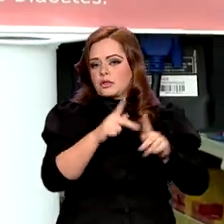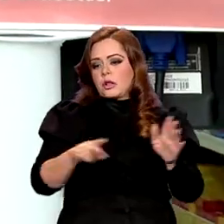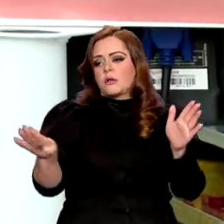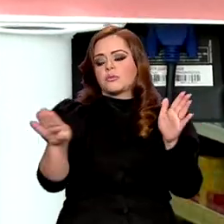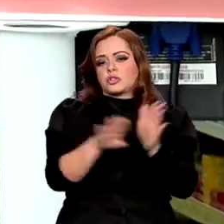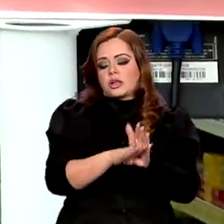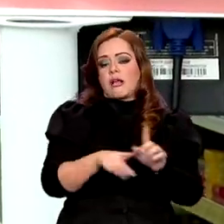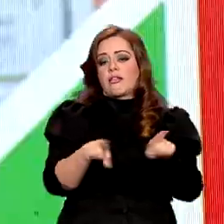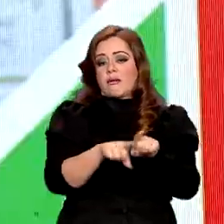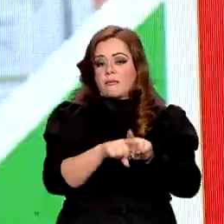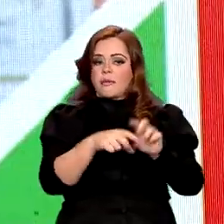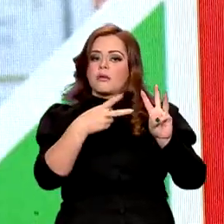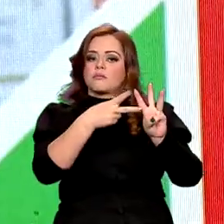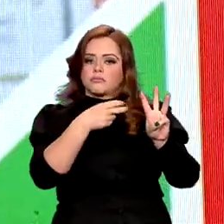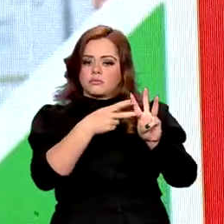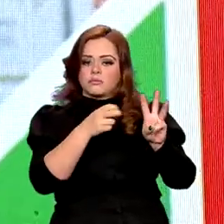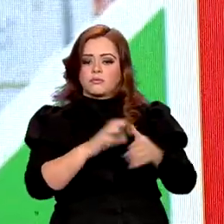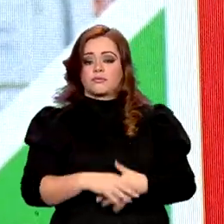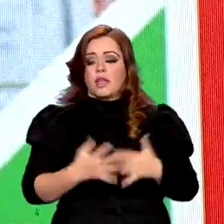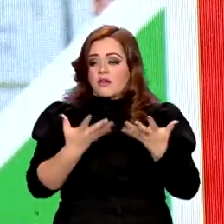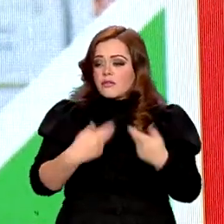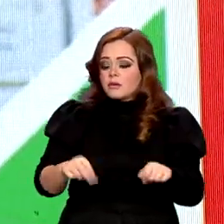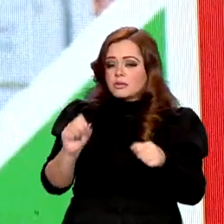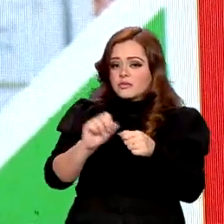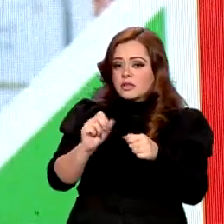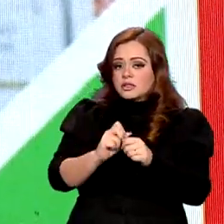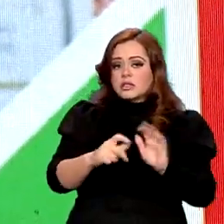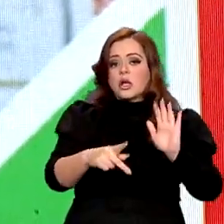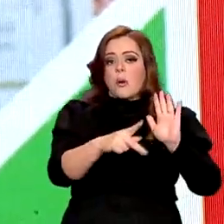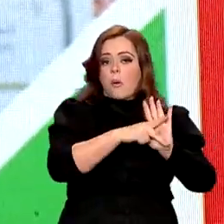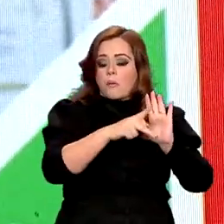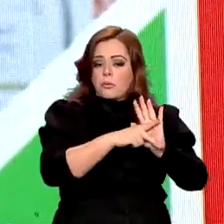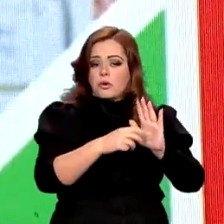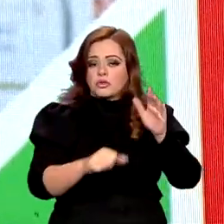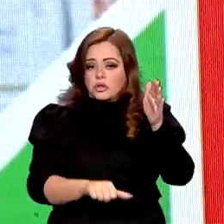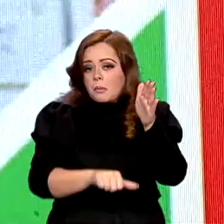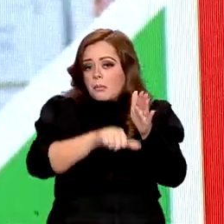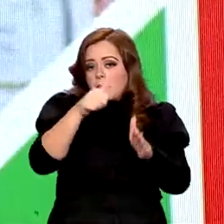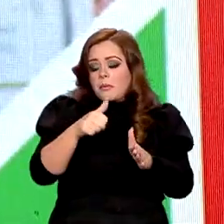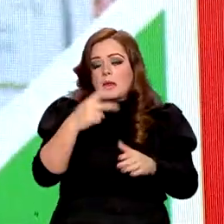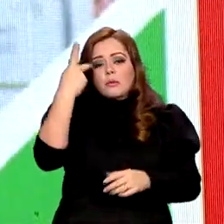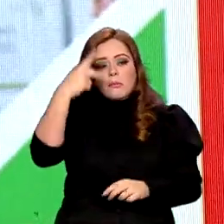populações indígenas. Faremos um projeto piloto no território Yanomami.